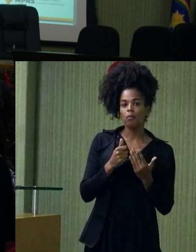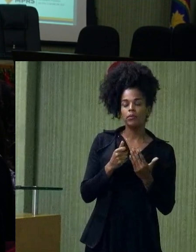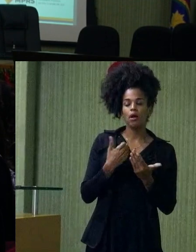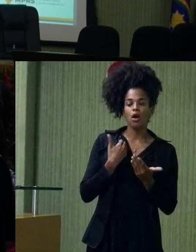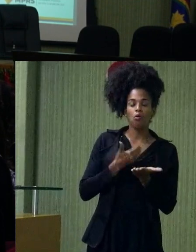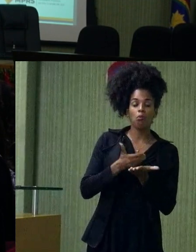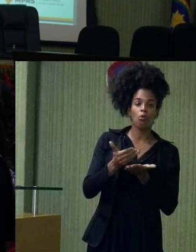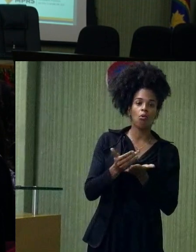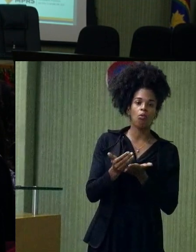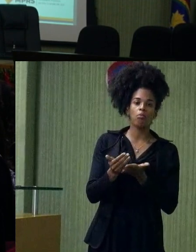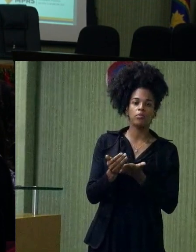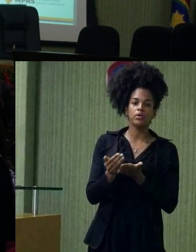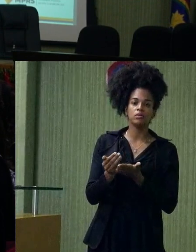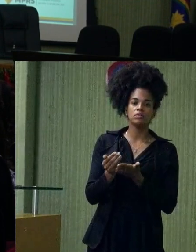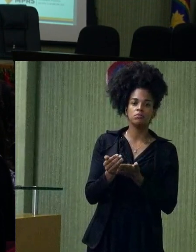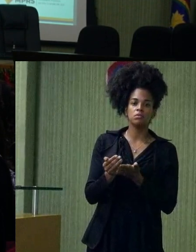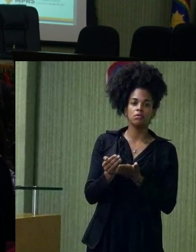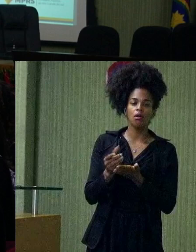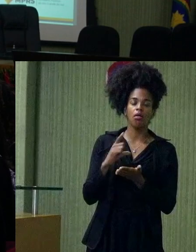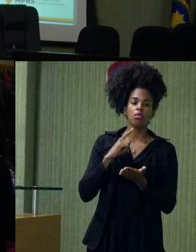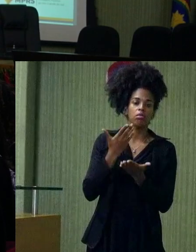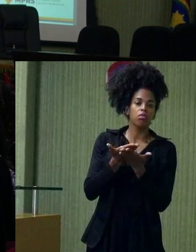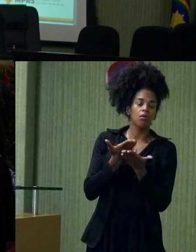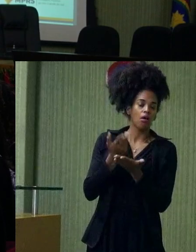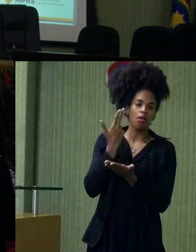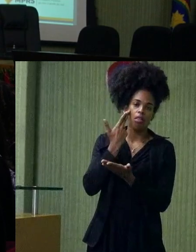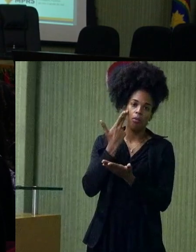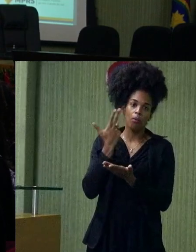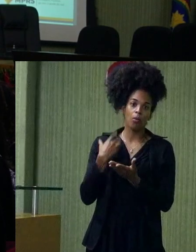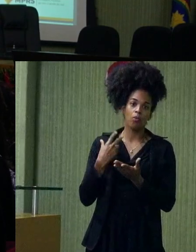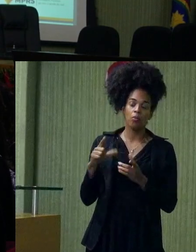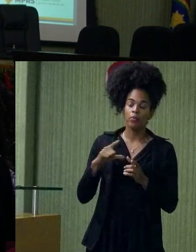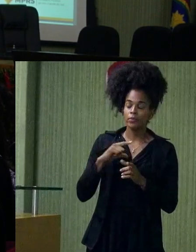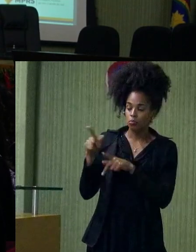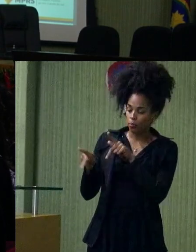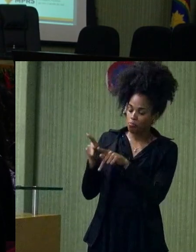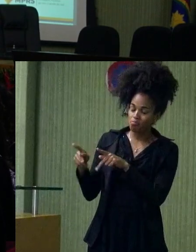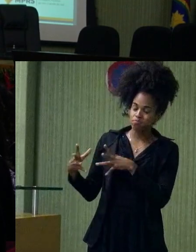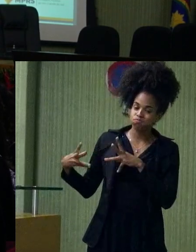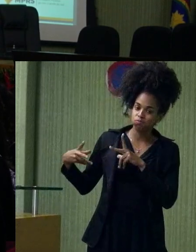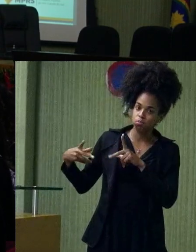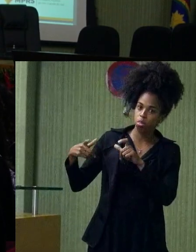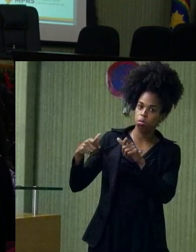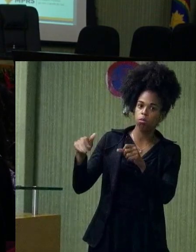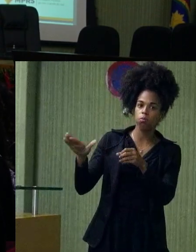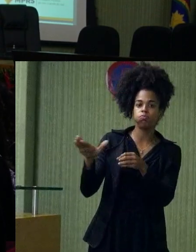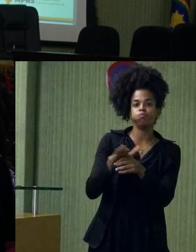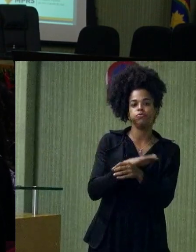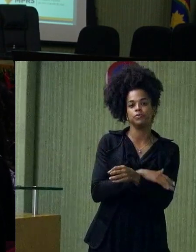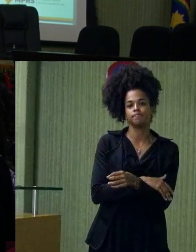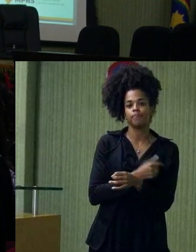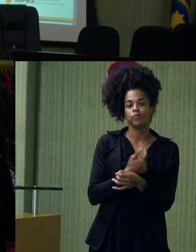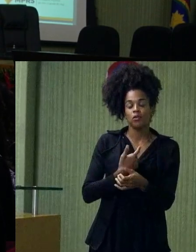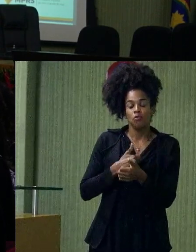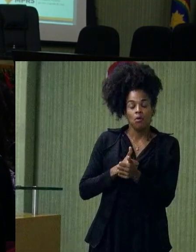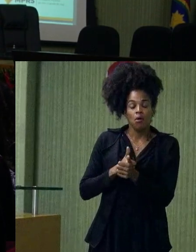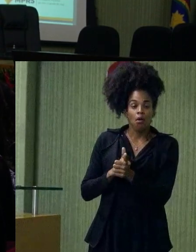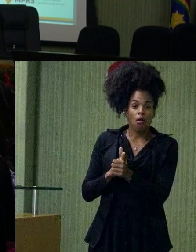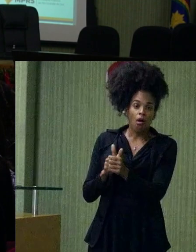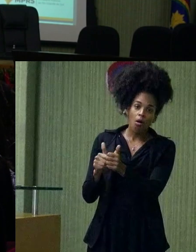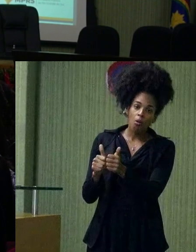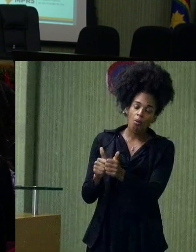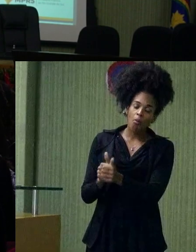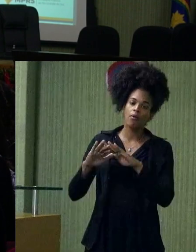nesses municípios que houve em que houve enchente aí nós fomos acompanhando a rede estadual a rede estadual